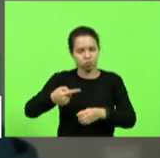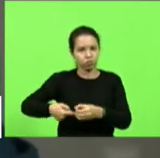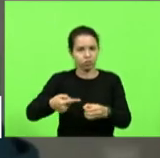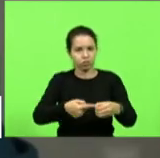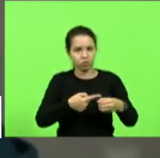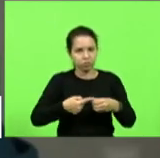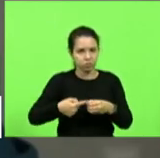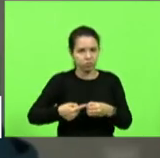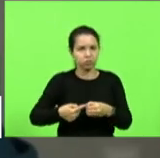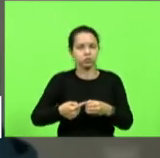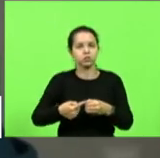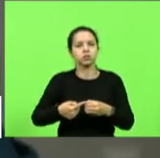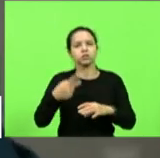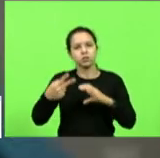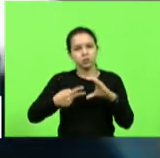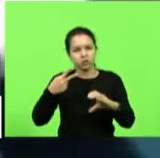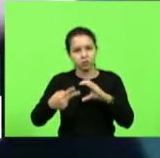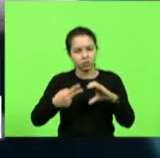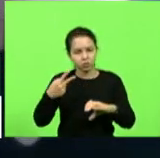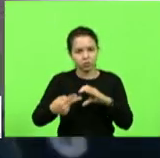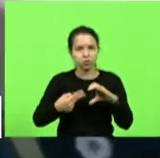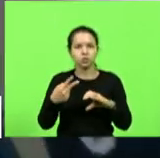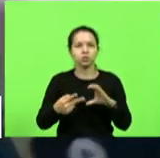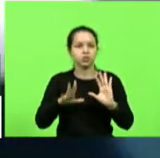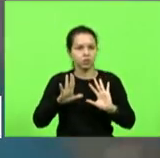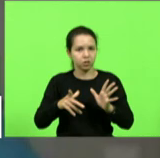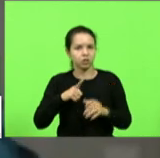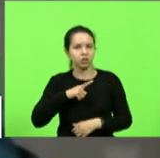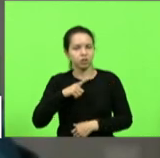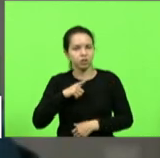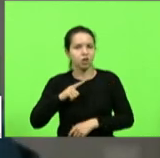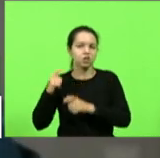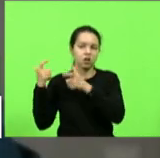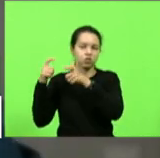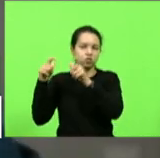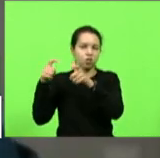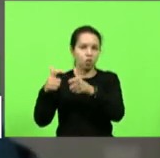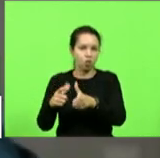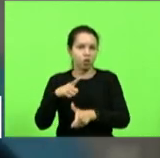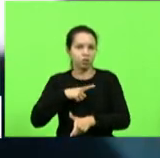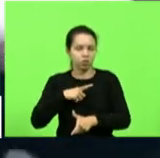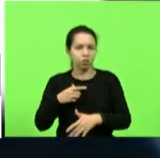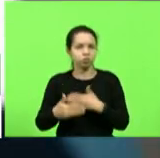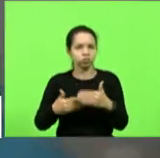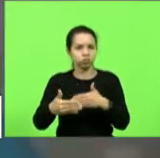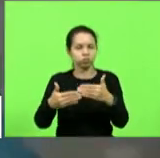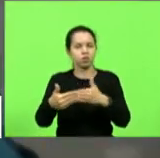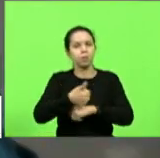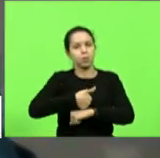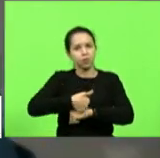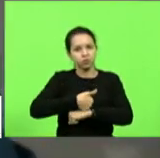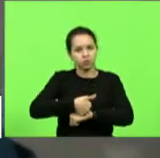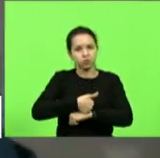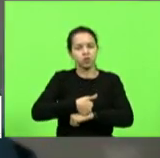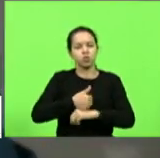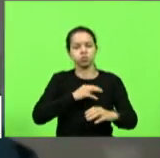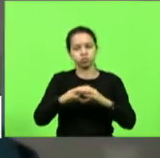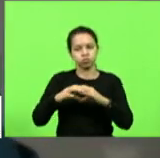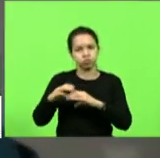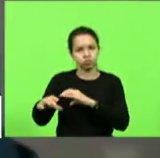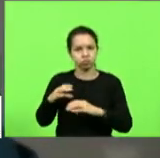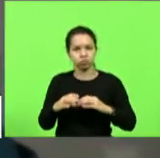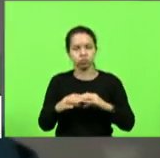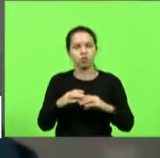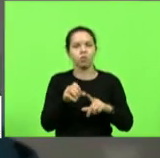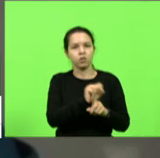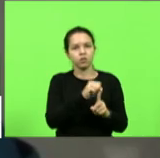as câmaras de vereadores, enfim, né, que já tem aí toda uma trajetória construída pelas profissões num amplo diálogo com a sociedade,